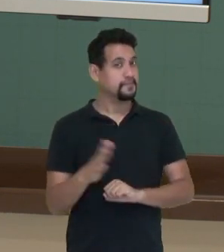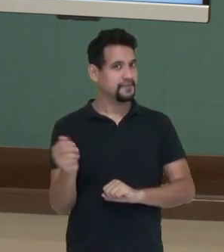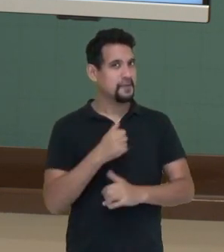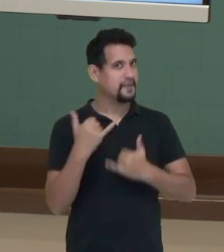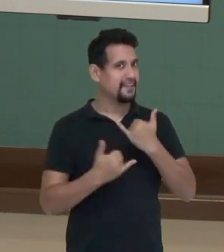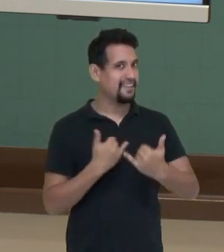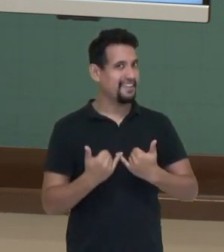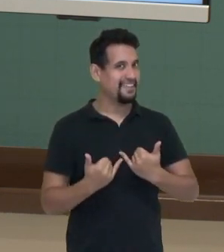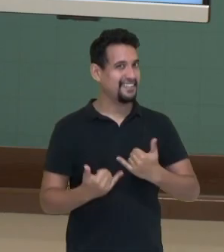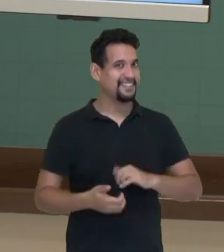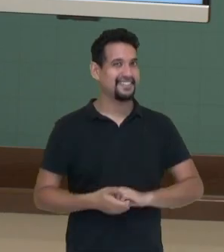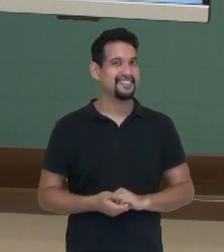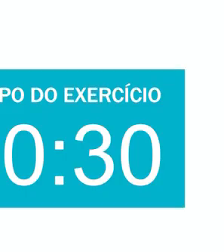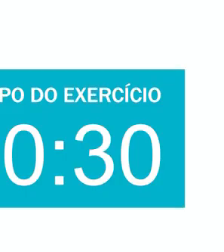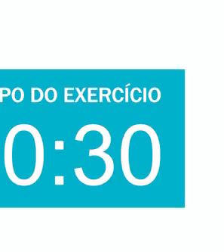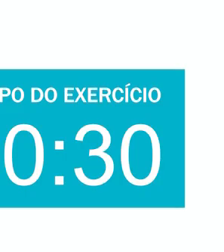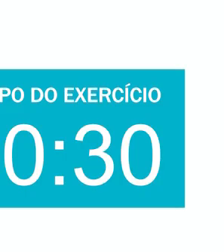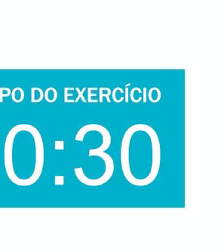jogar comigo?